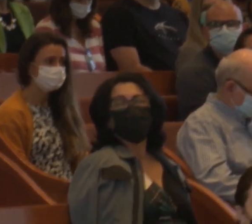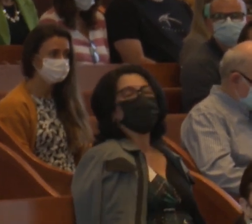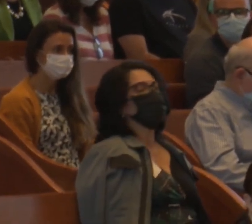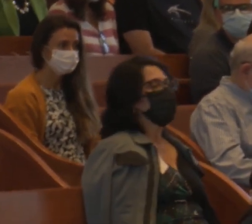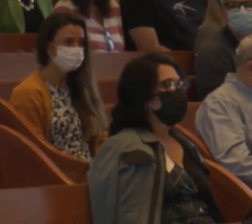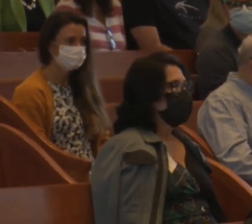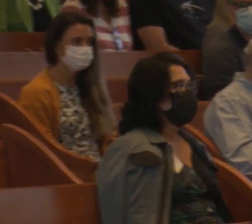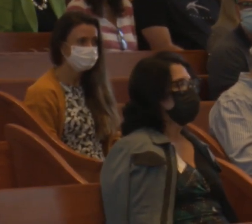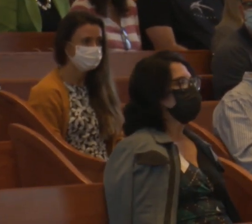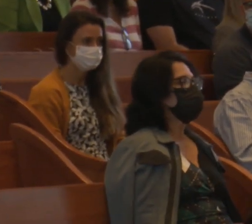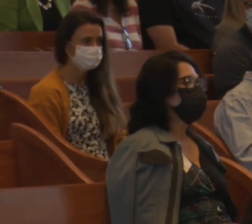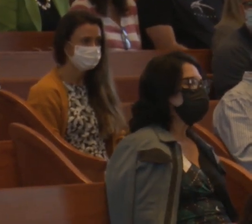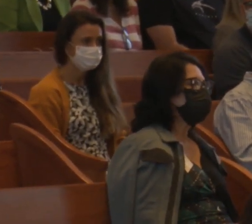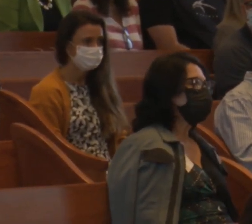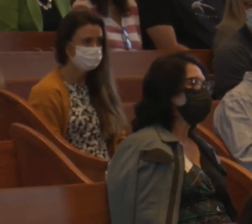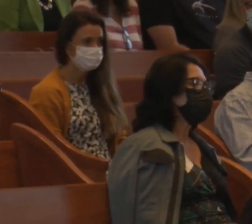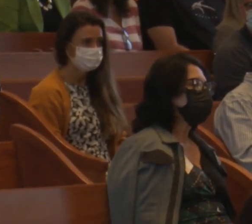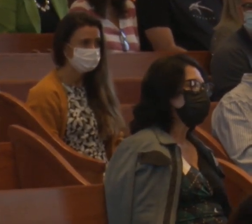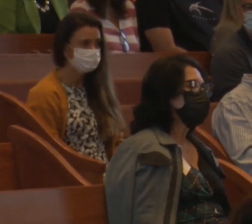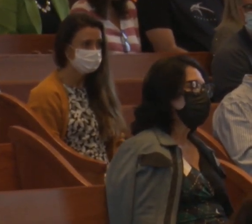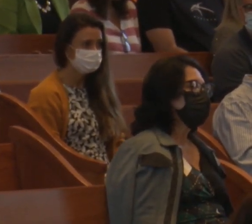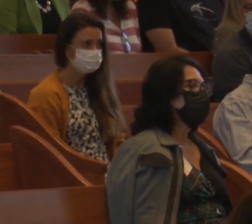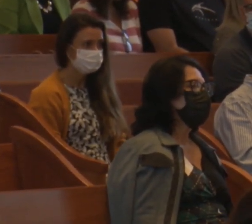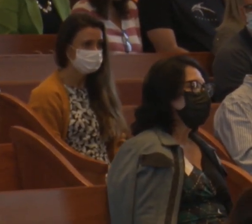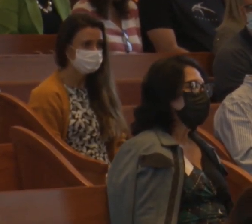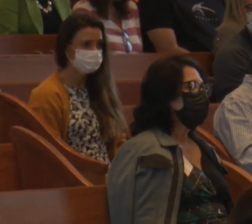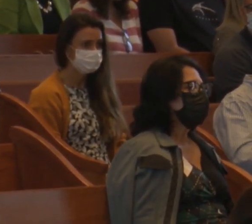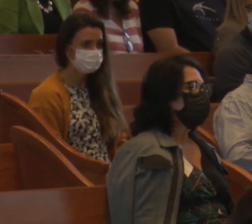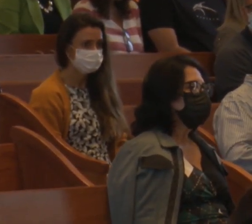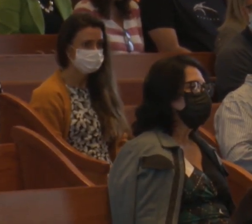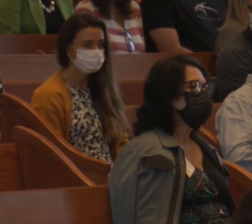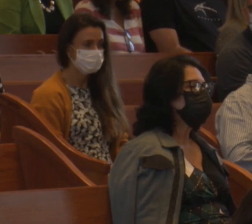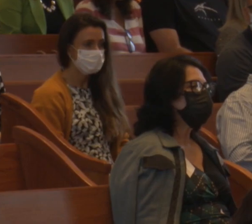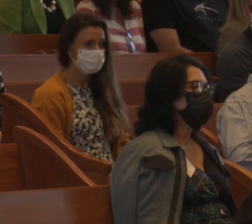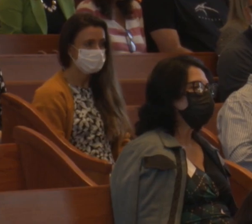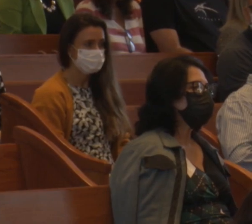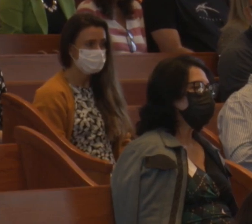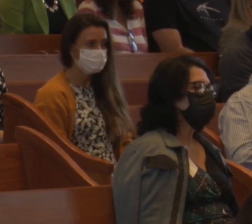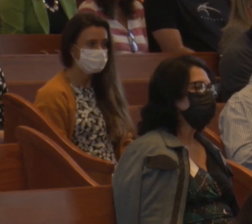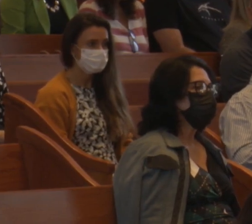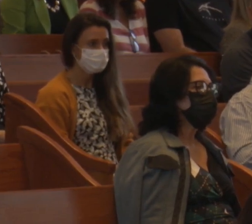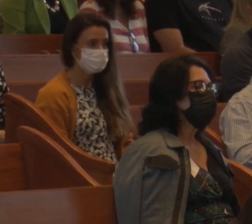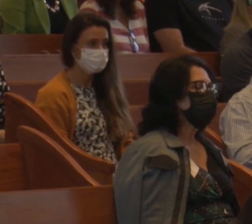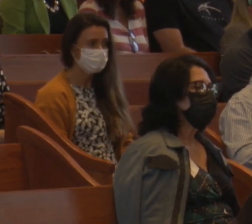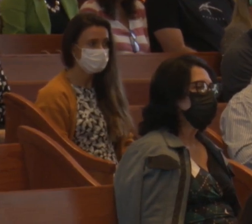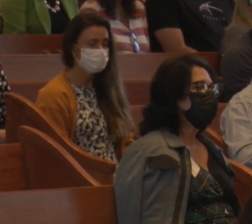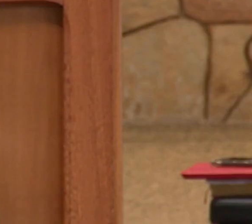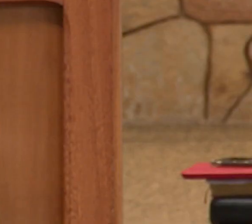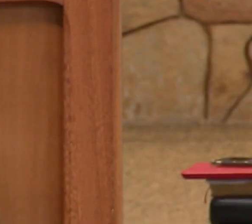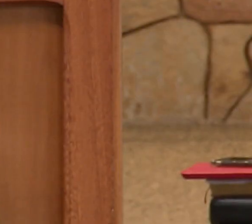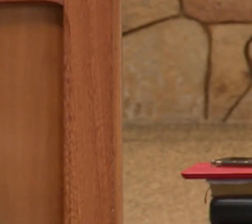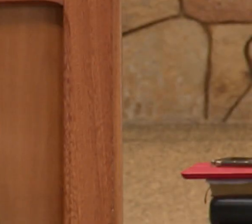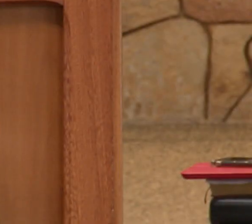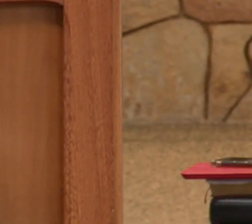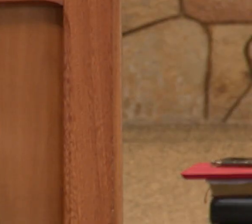muito bem-vindos à casa retornando, que Deus os abençoe e que logo estejam de volta conosco.